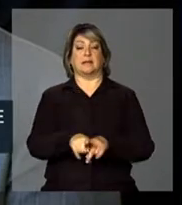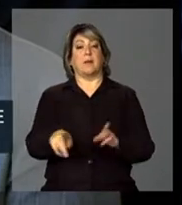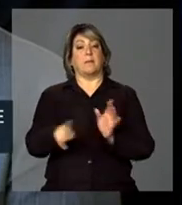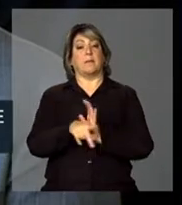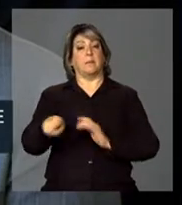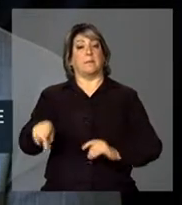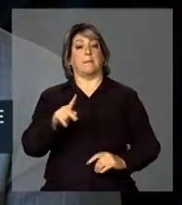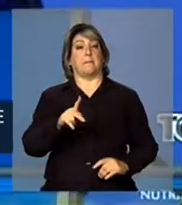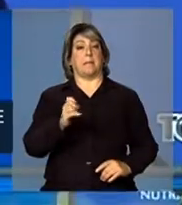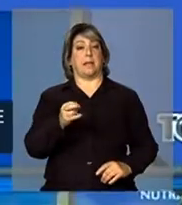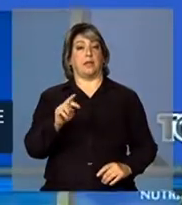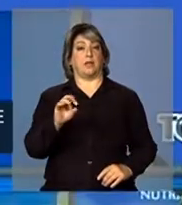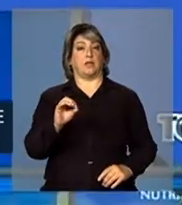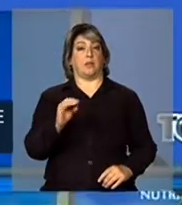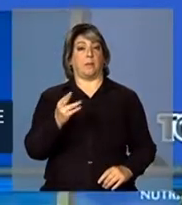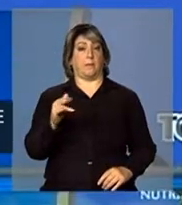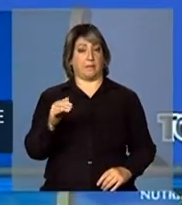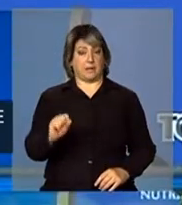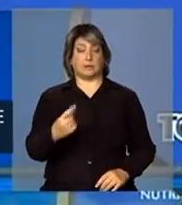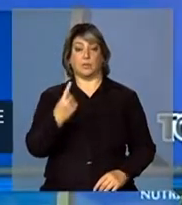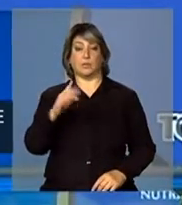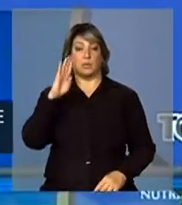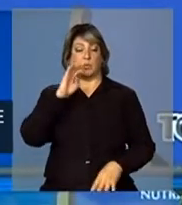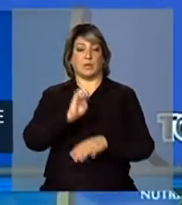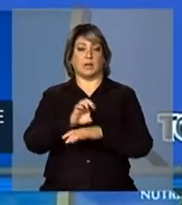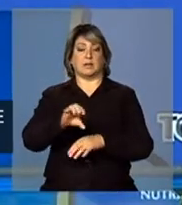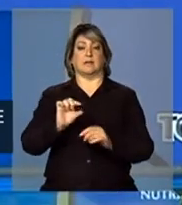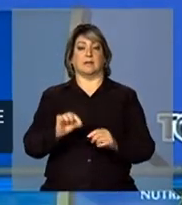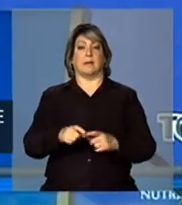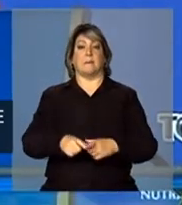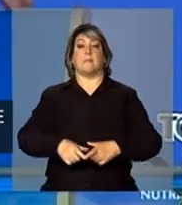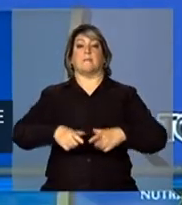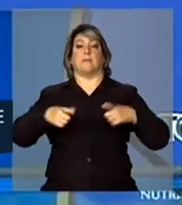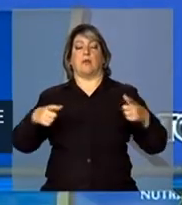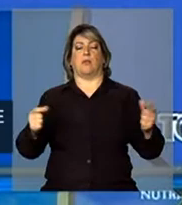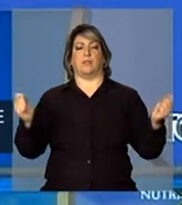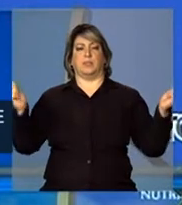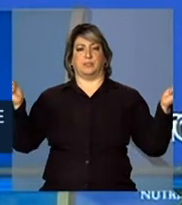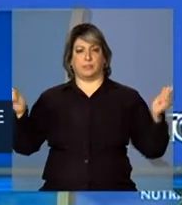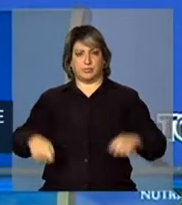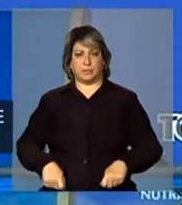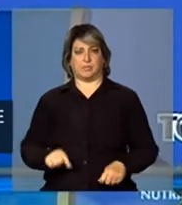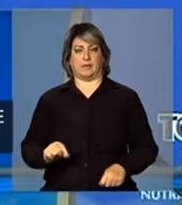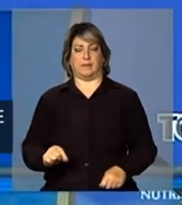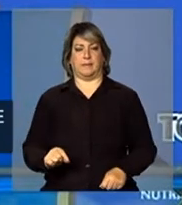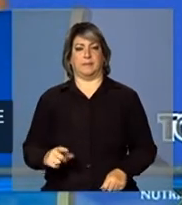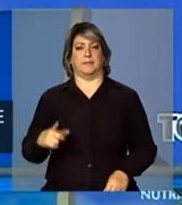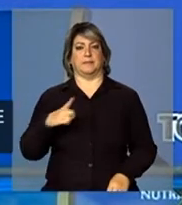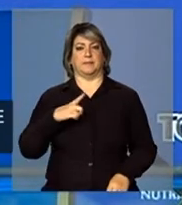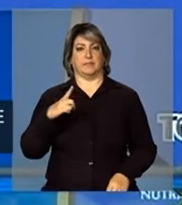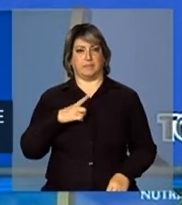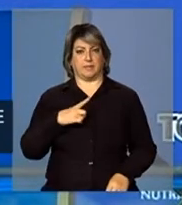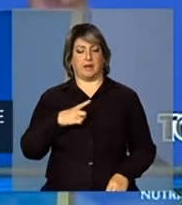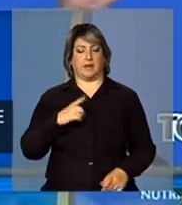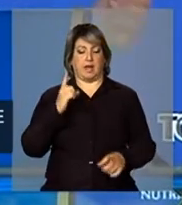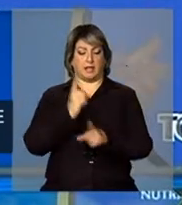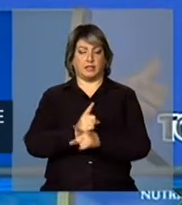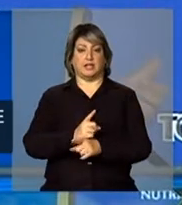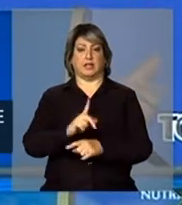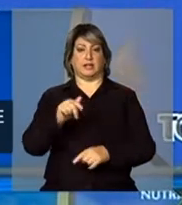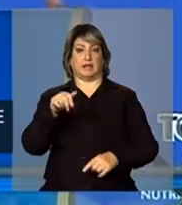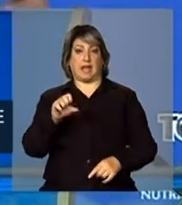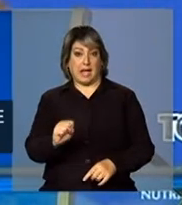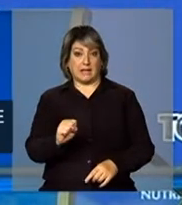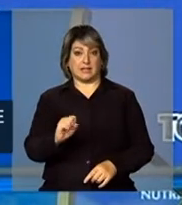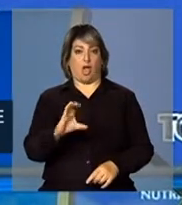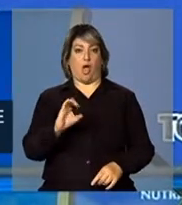Petrobras, um dos estados com maior potencial de se achar gás